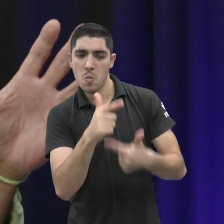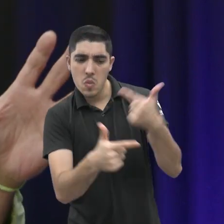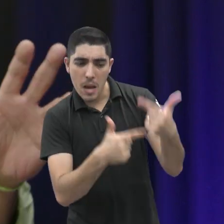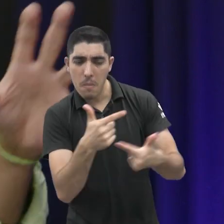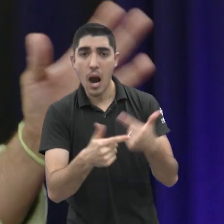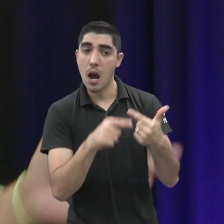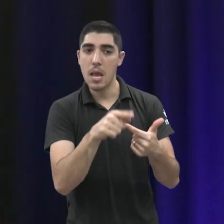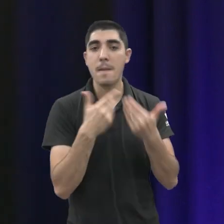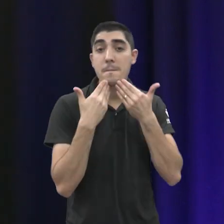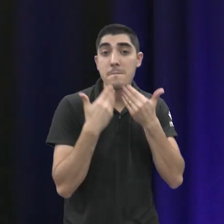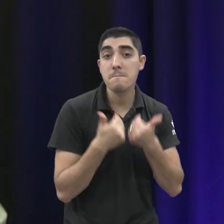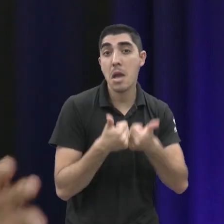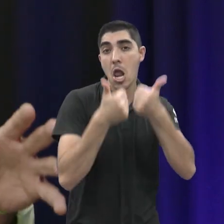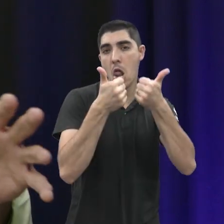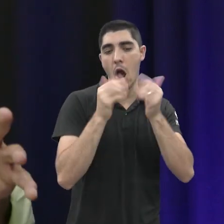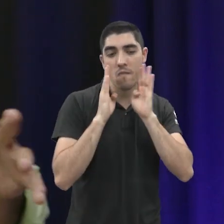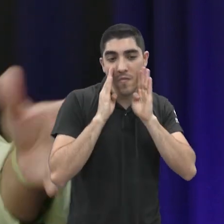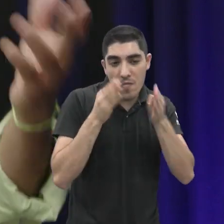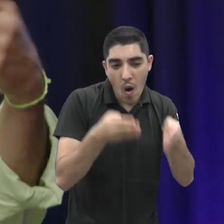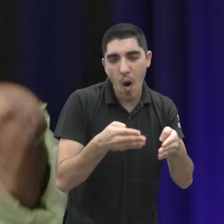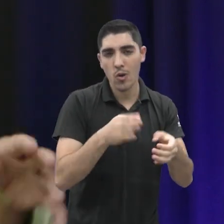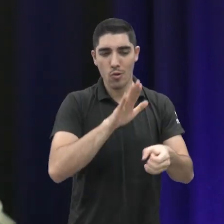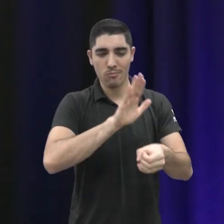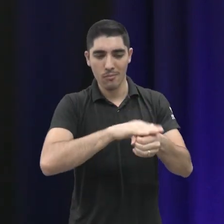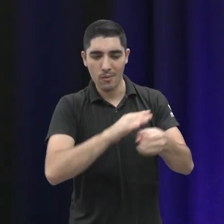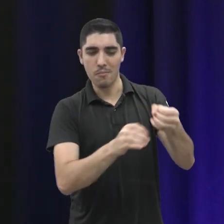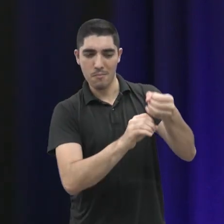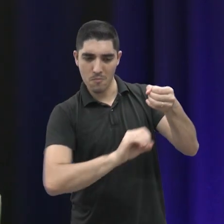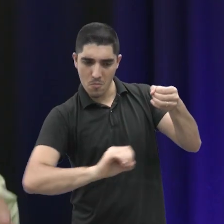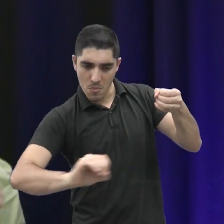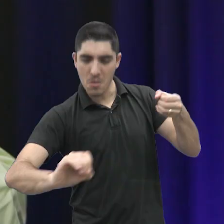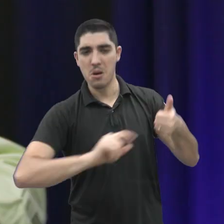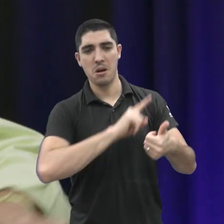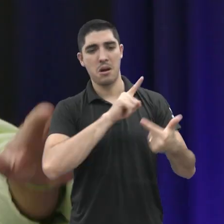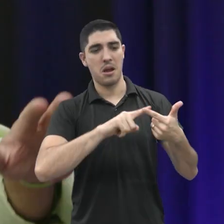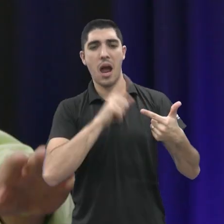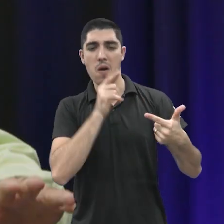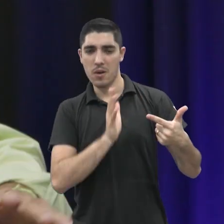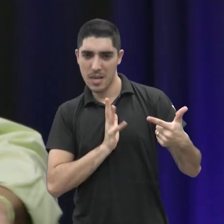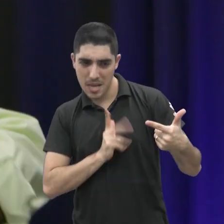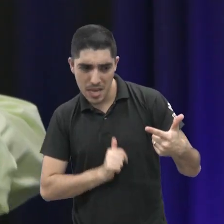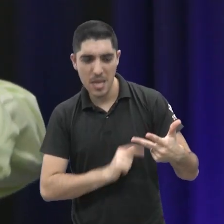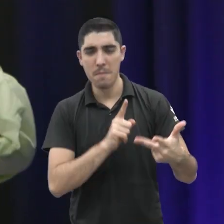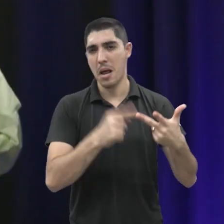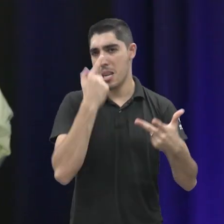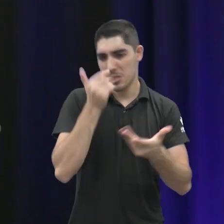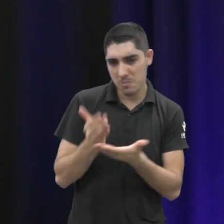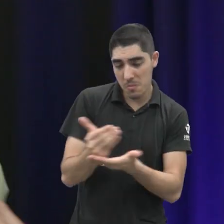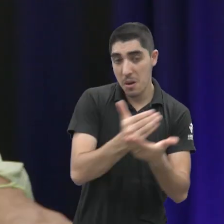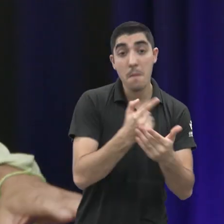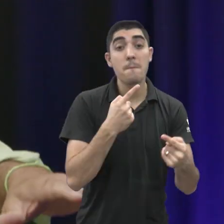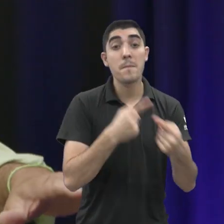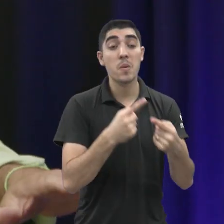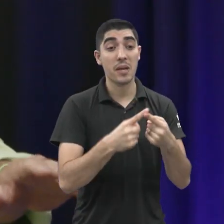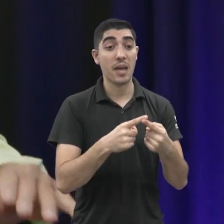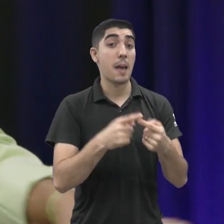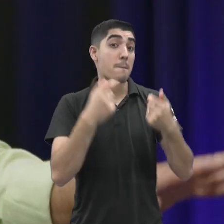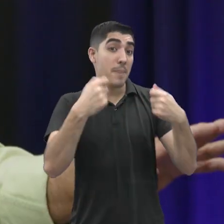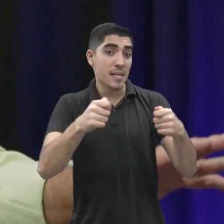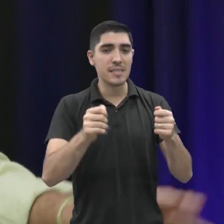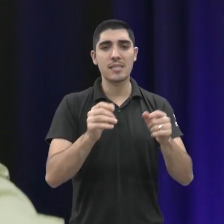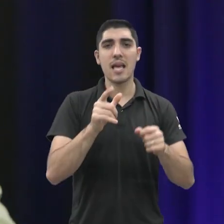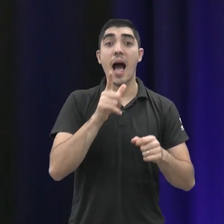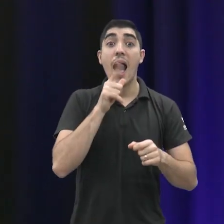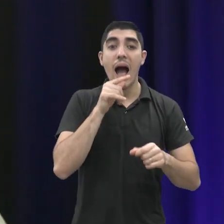do saneamento centralizado, né? Que é uma ideia que vem dos anos 80, que você, para fazer o saneamento, você tem que colocar as redes de água e de